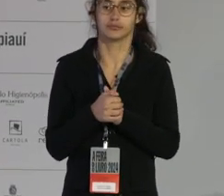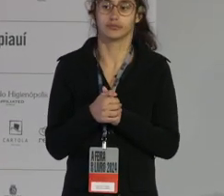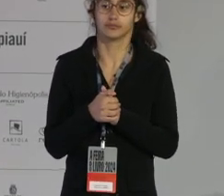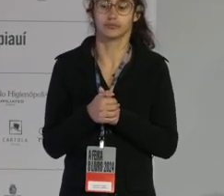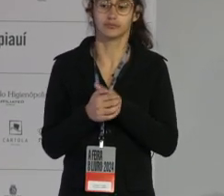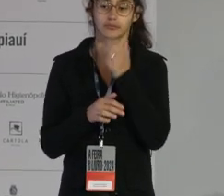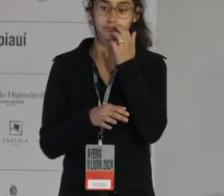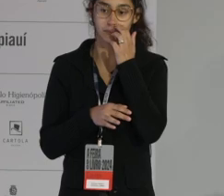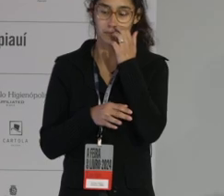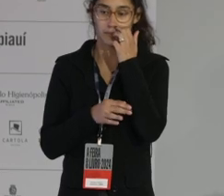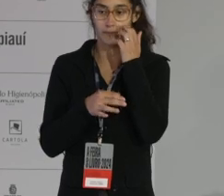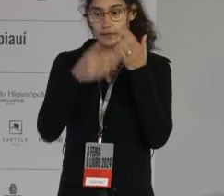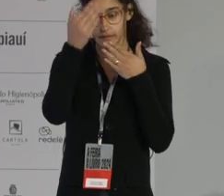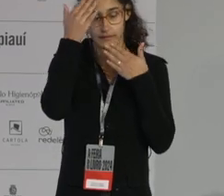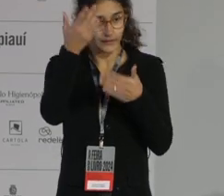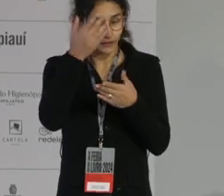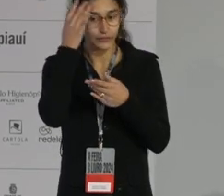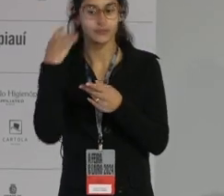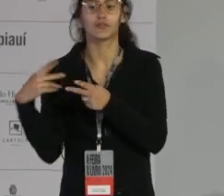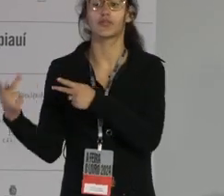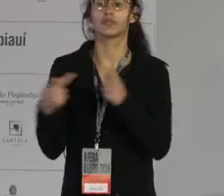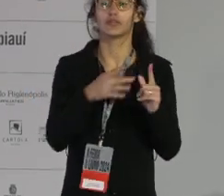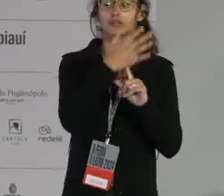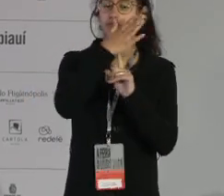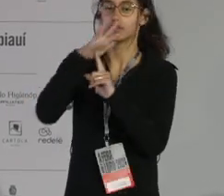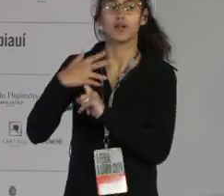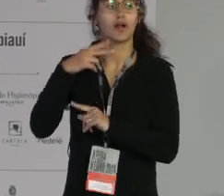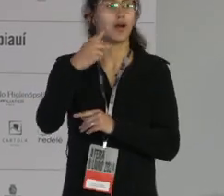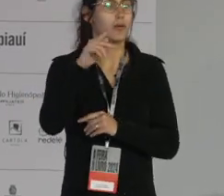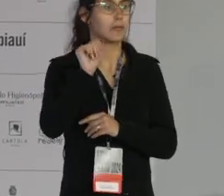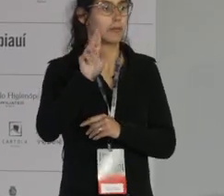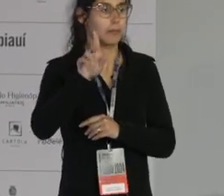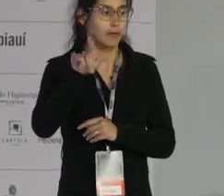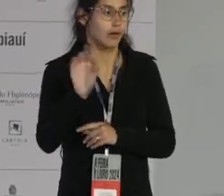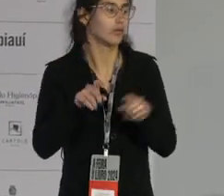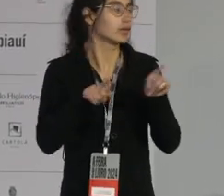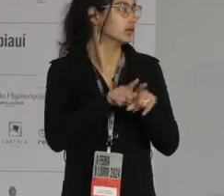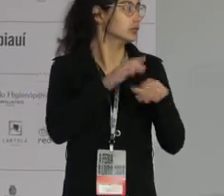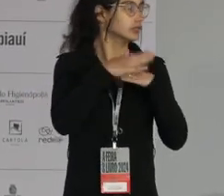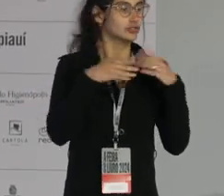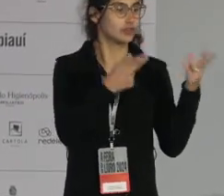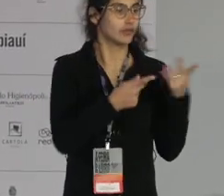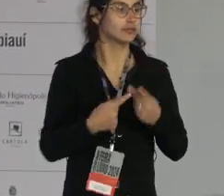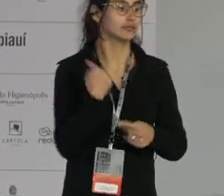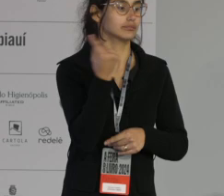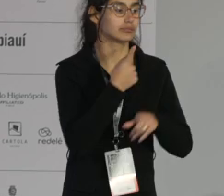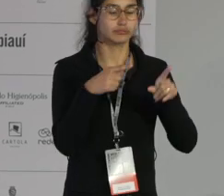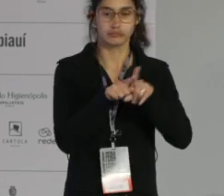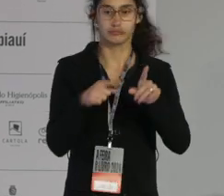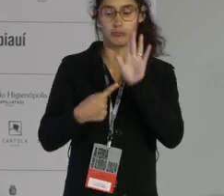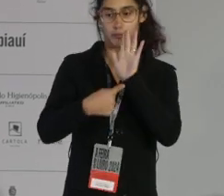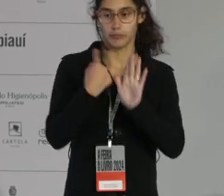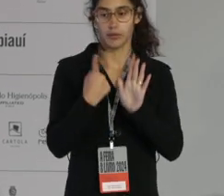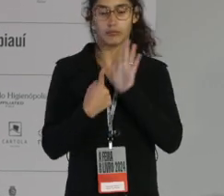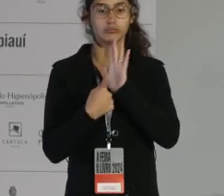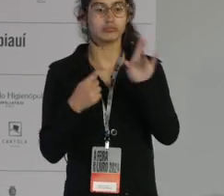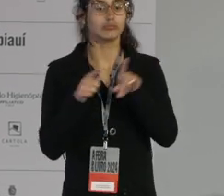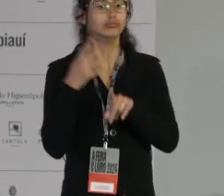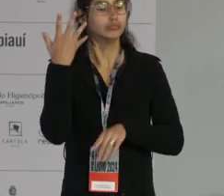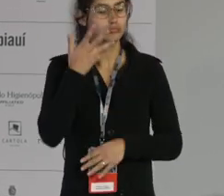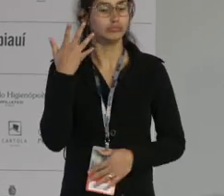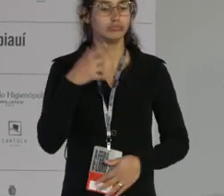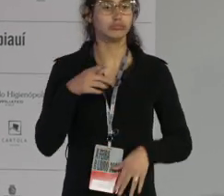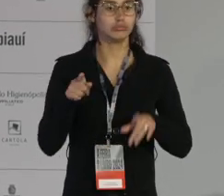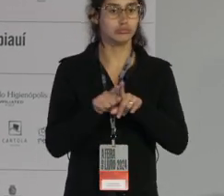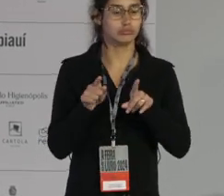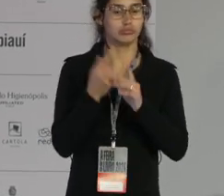Mas agradeço muito ao convite pela Feira do Livro, ao Paulo, super gentil de convidar, assim, num primeiro livro, estar podendo falar aqui